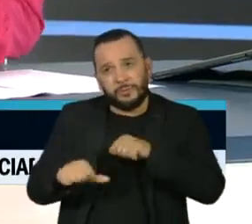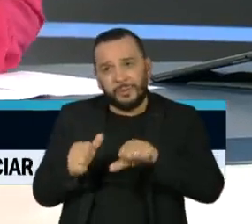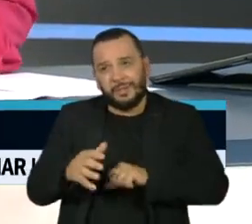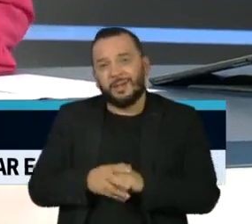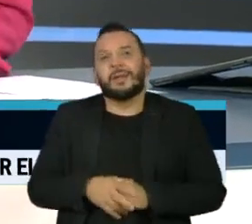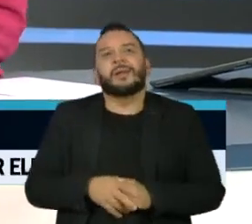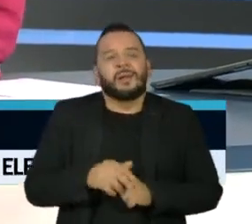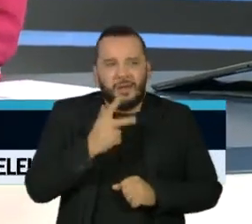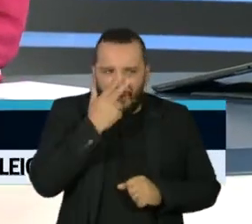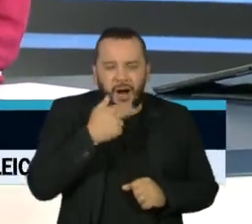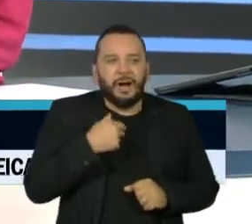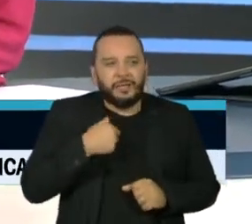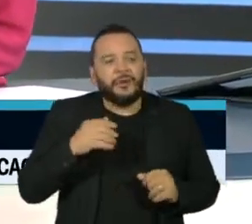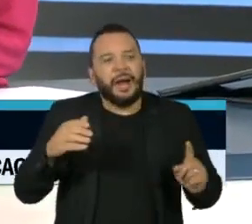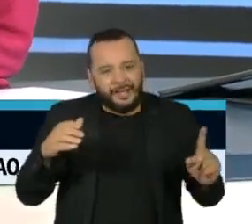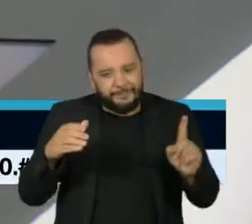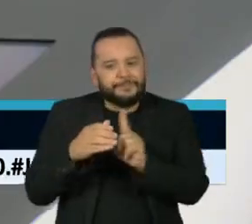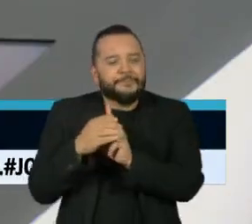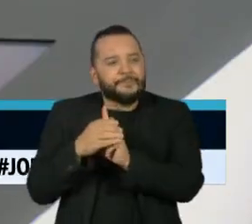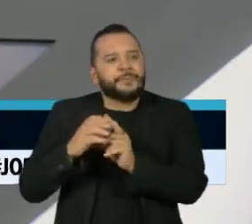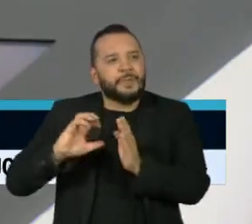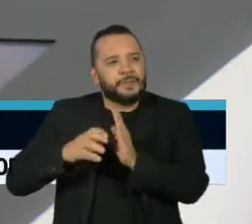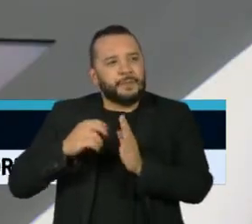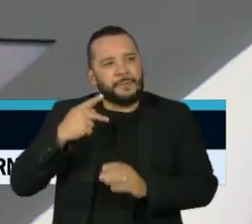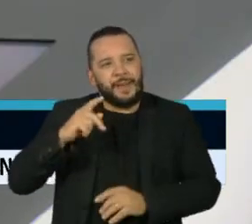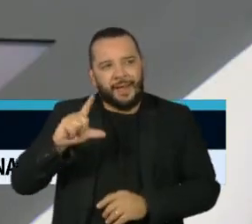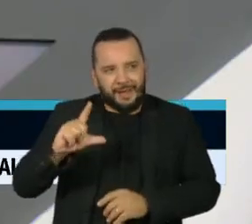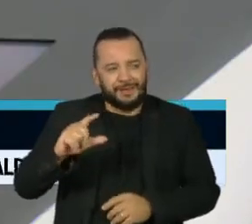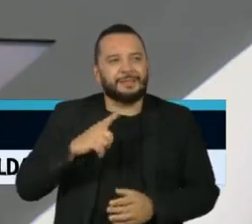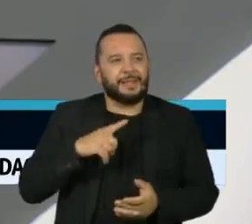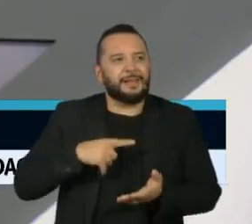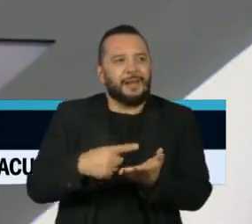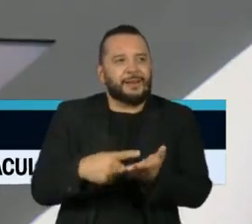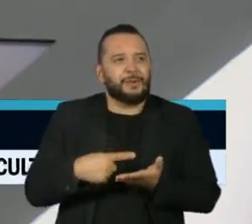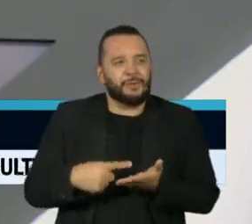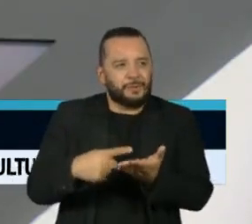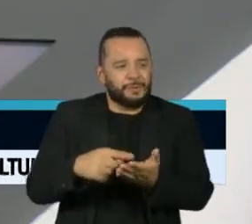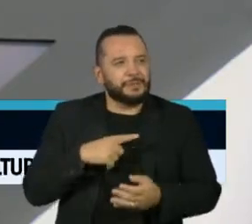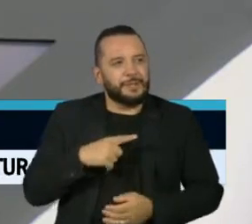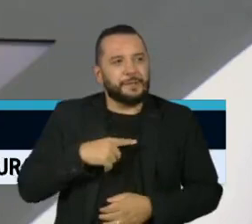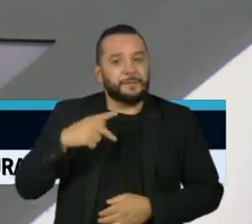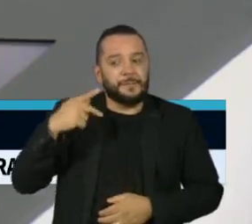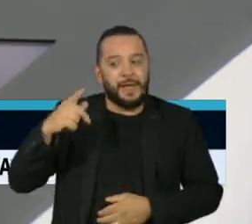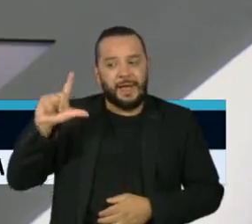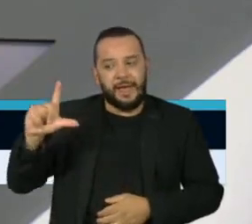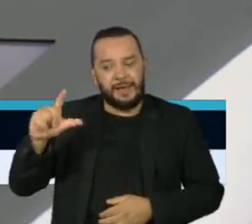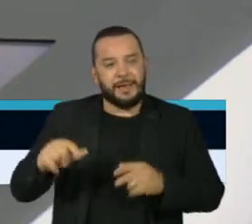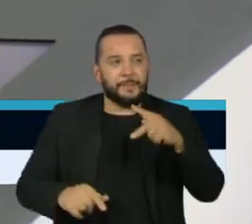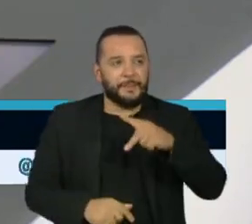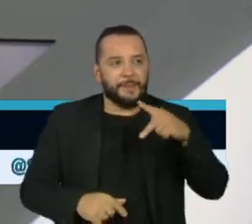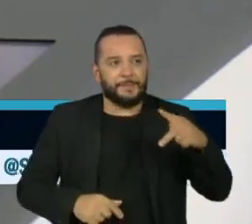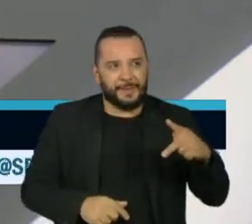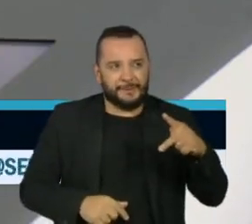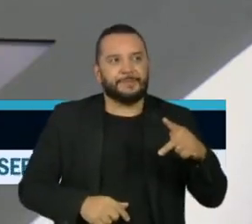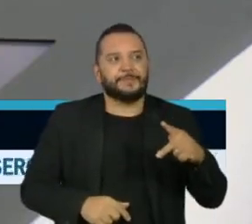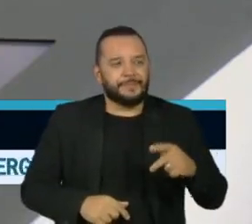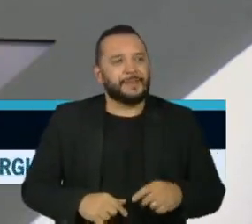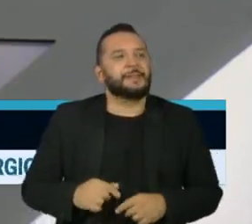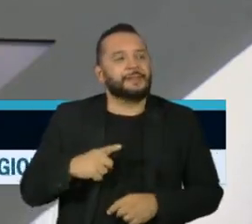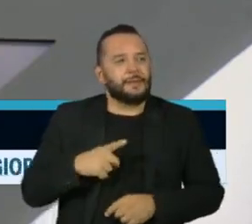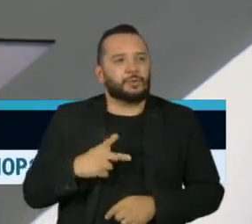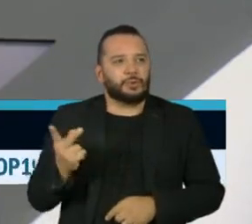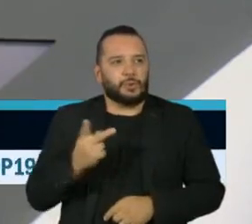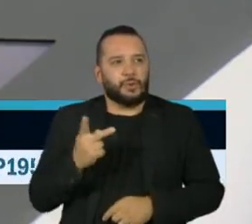mudar eu acho que ele deve ser filial para eles fizeram um acordo PLP aqui é hoje o partido que mais